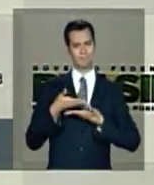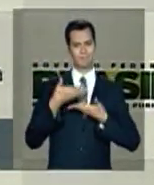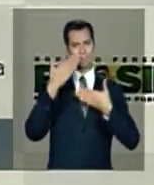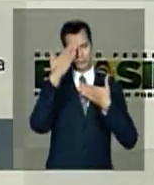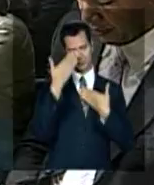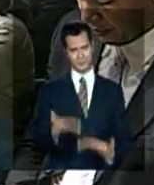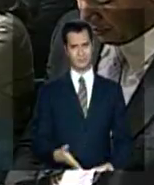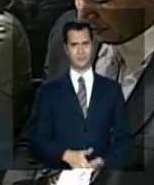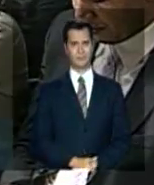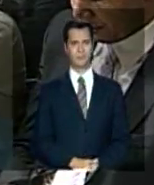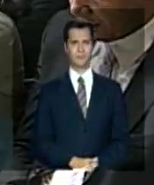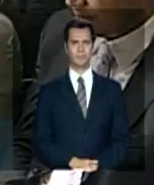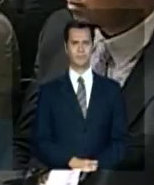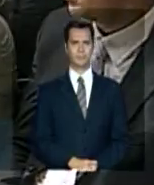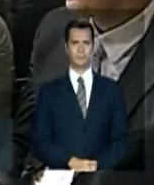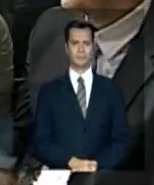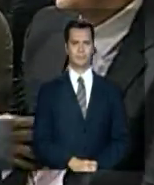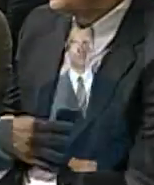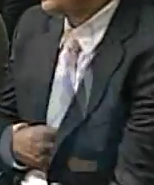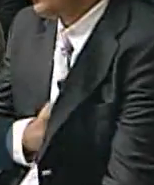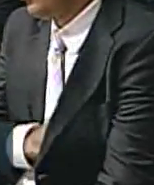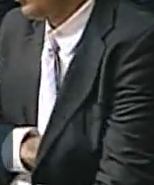pode ter muito obrigado